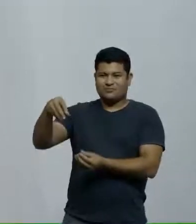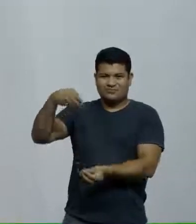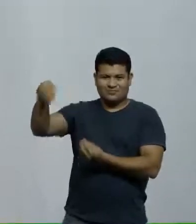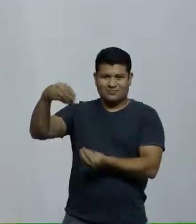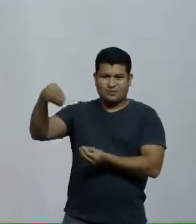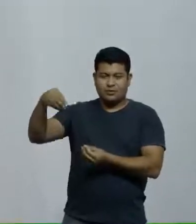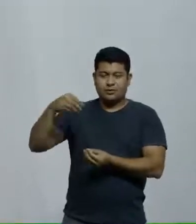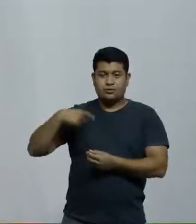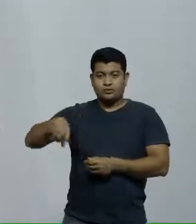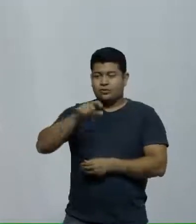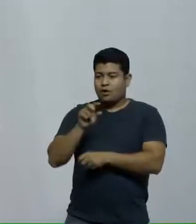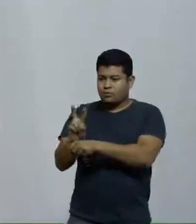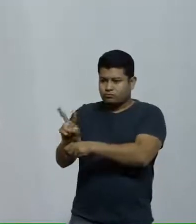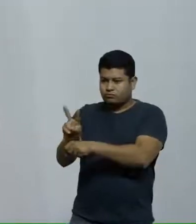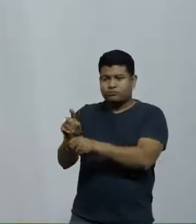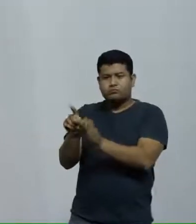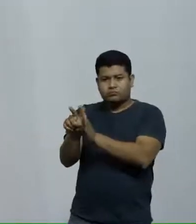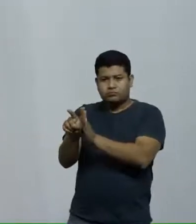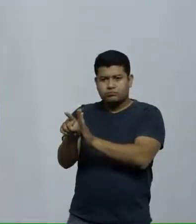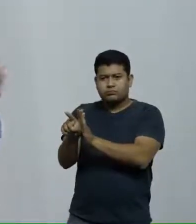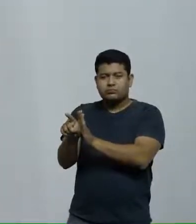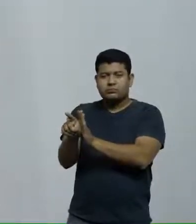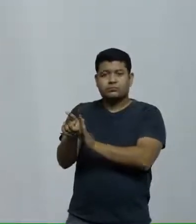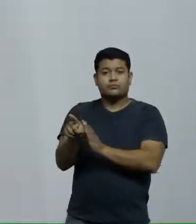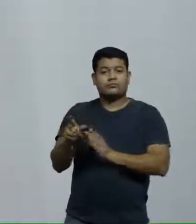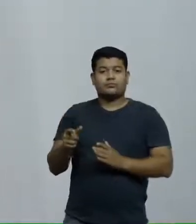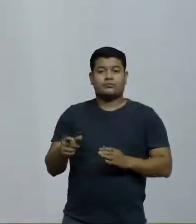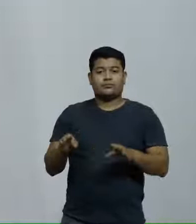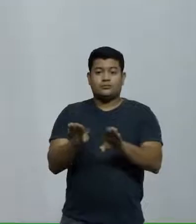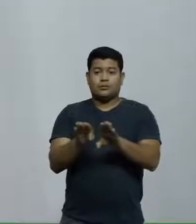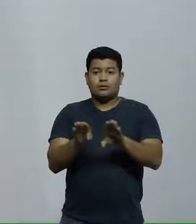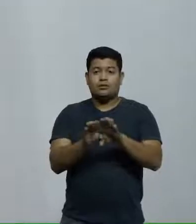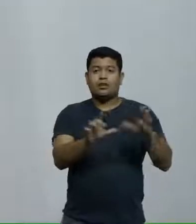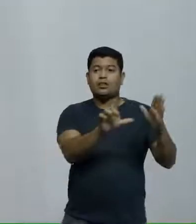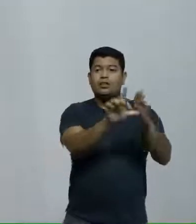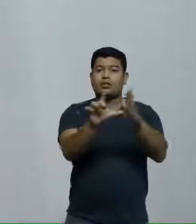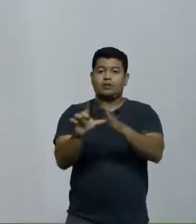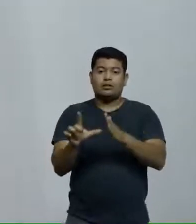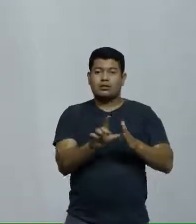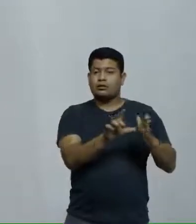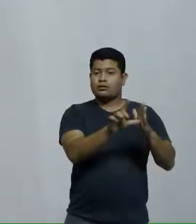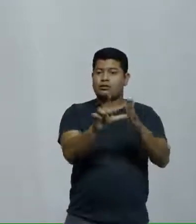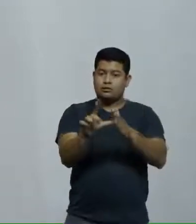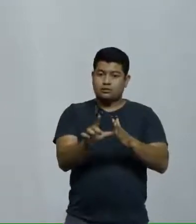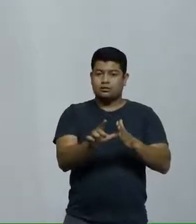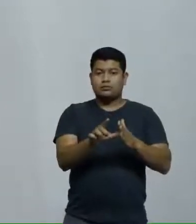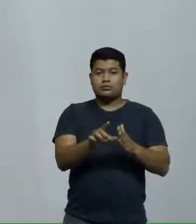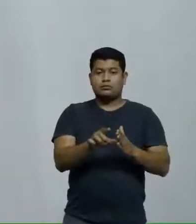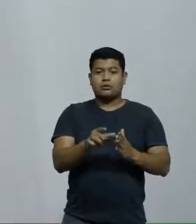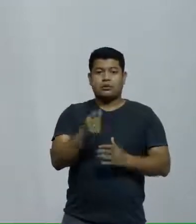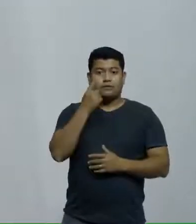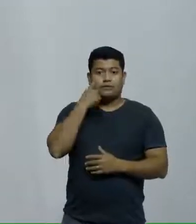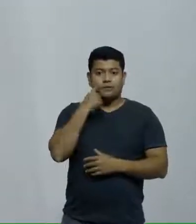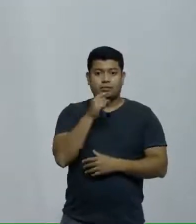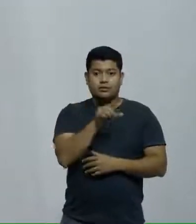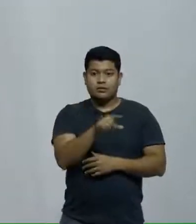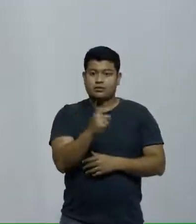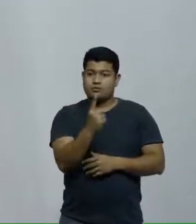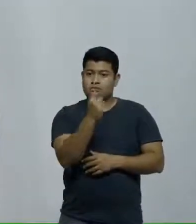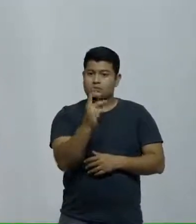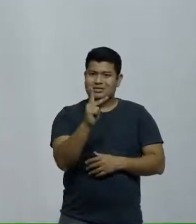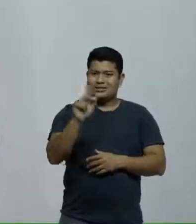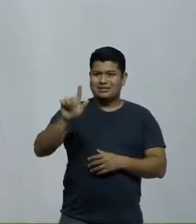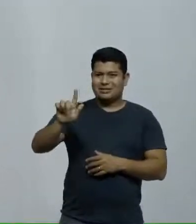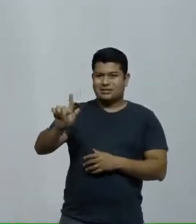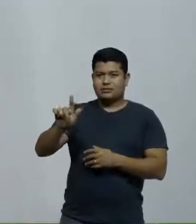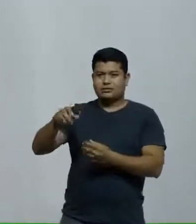também fiscalizamos os estabelecimentos comerciais, é verificado se aquele 1 quilo de arroz que marca na embalagem, de